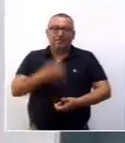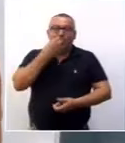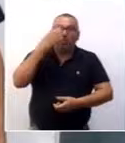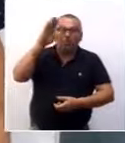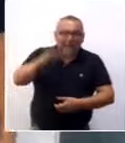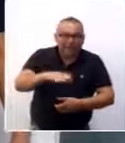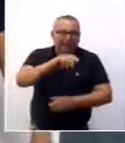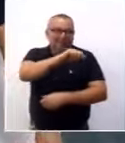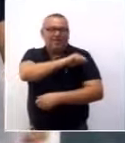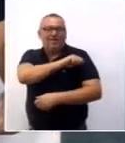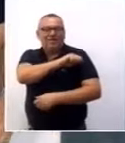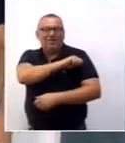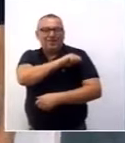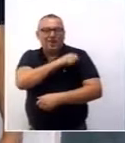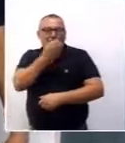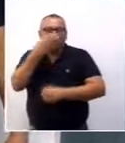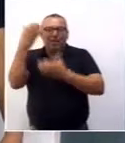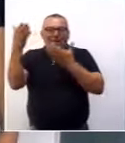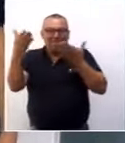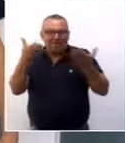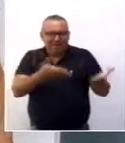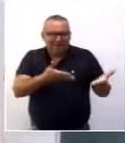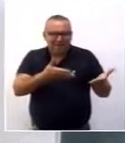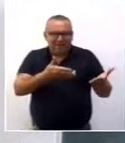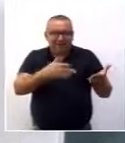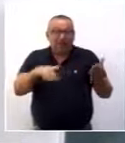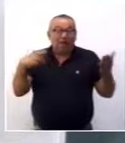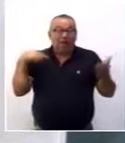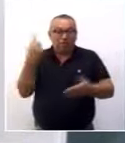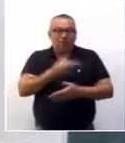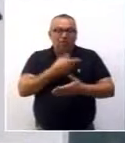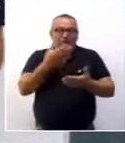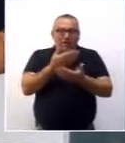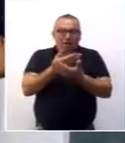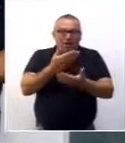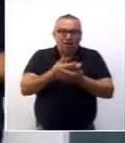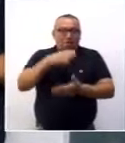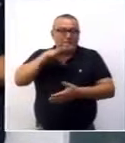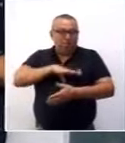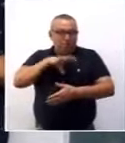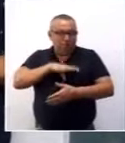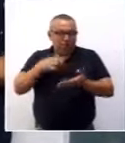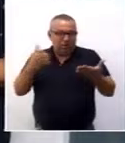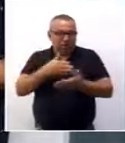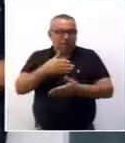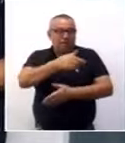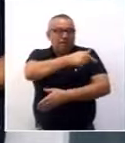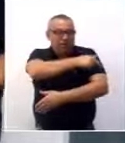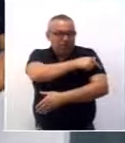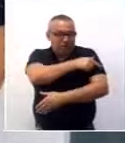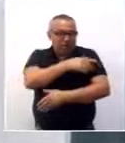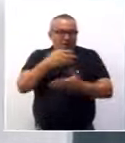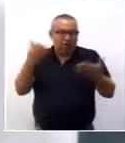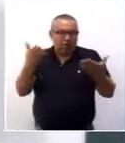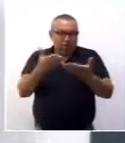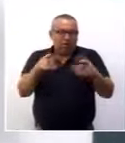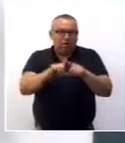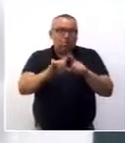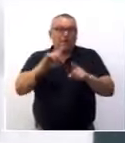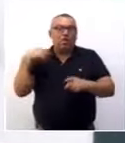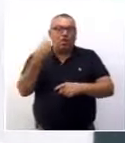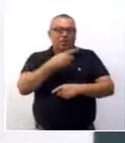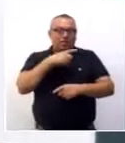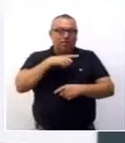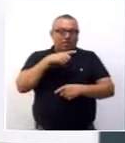Boa tarde, alunos. Bem-vindos à nossa aula de língua portuguesa da terceira série do ensino médio. Nós temos aqui